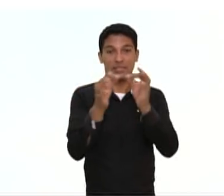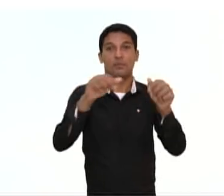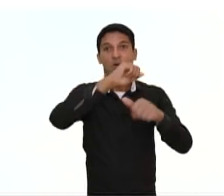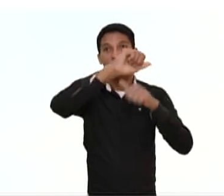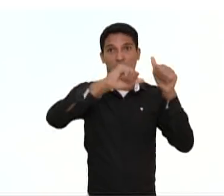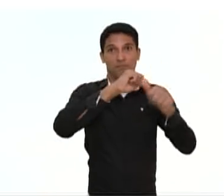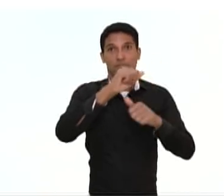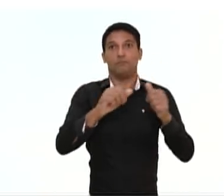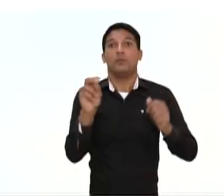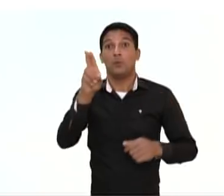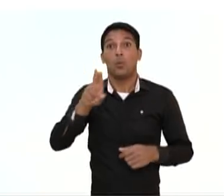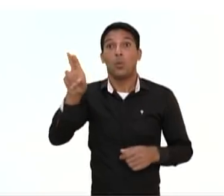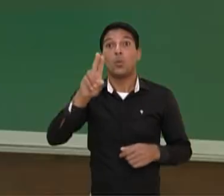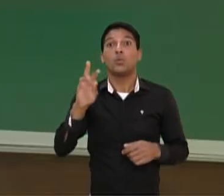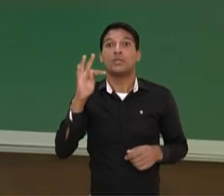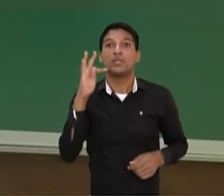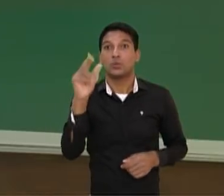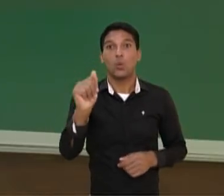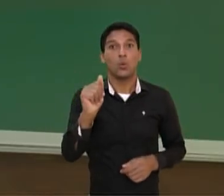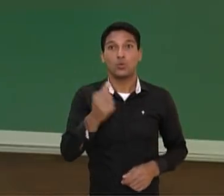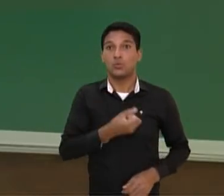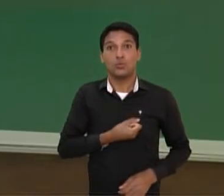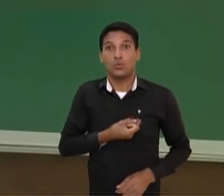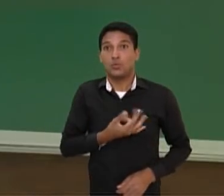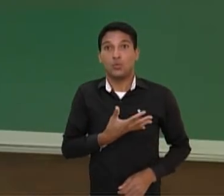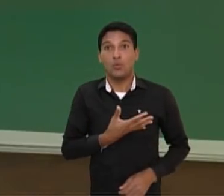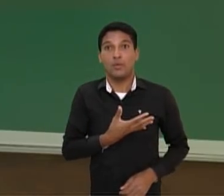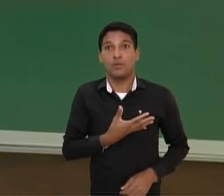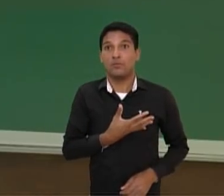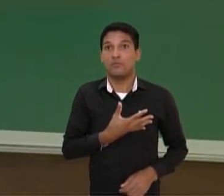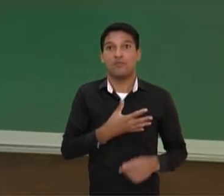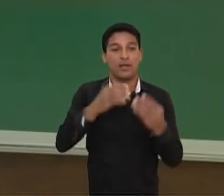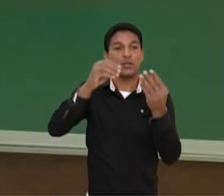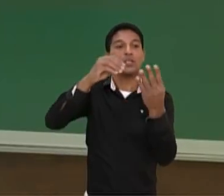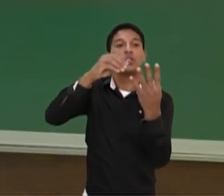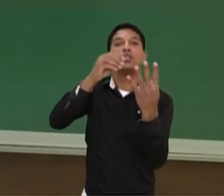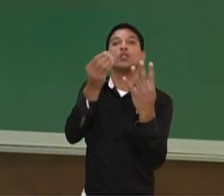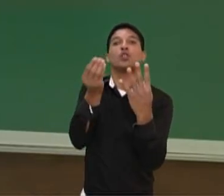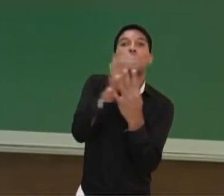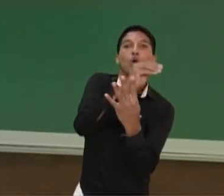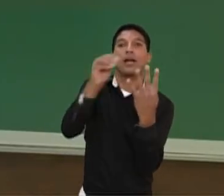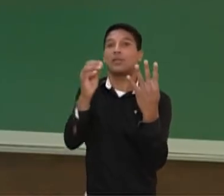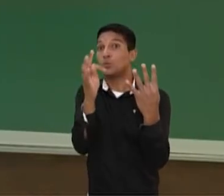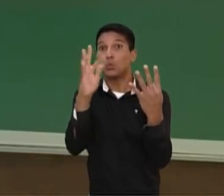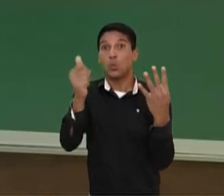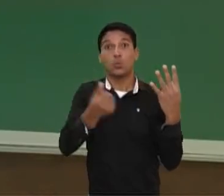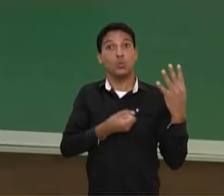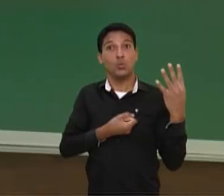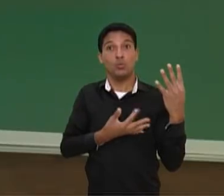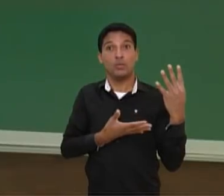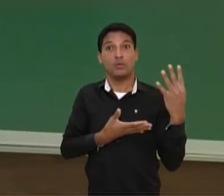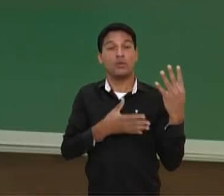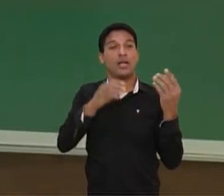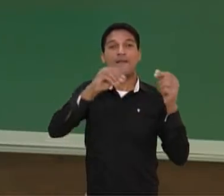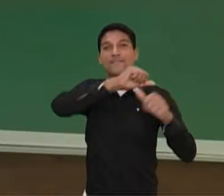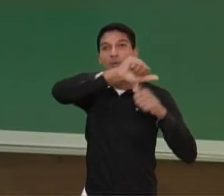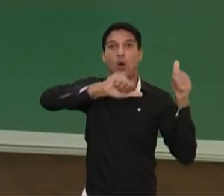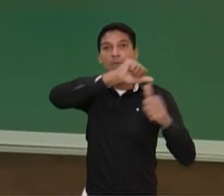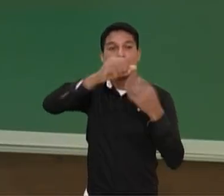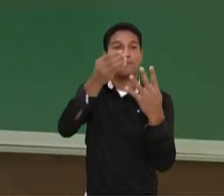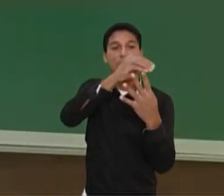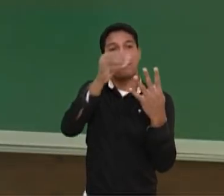eu tenho um conjunto de 4 elementos, eu vou permutar todos os elementos, vou trocar a ordem desses elementos,